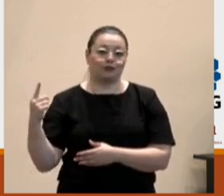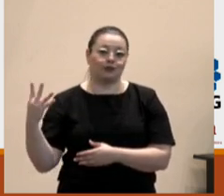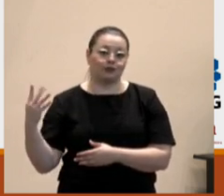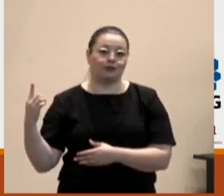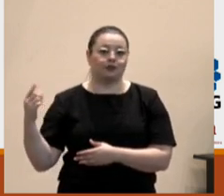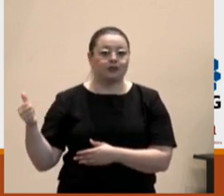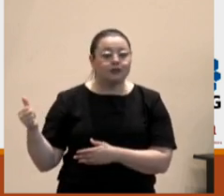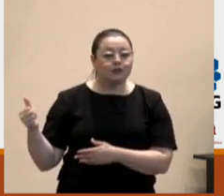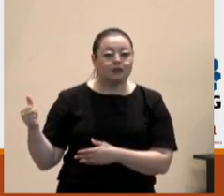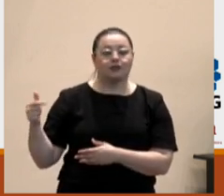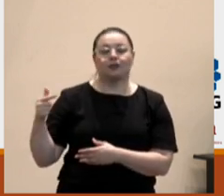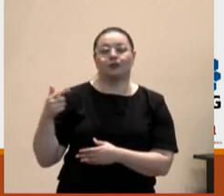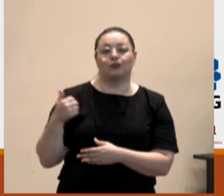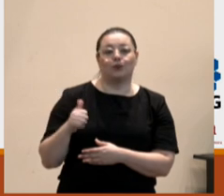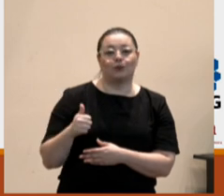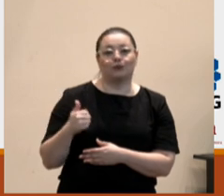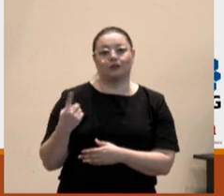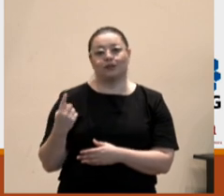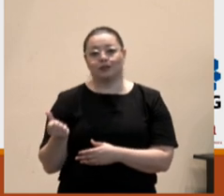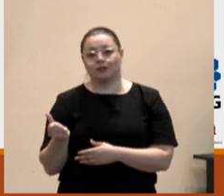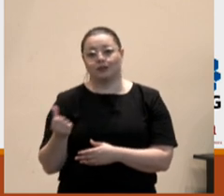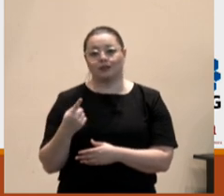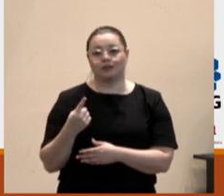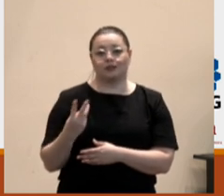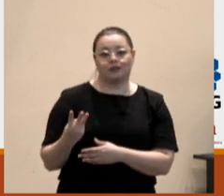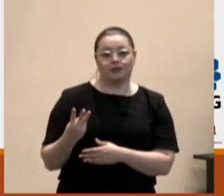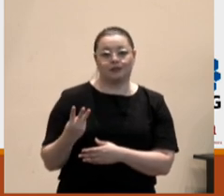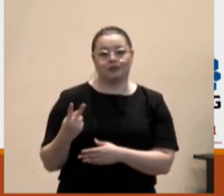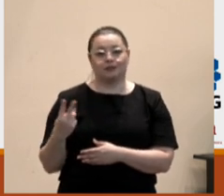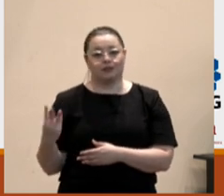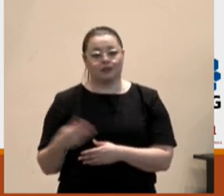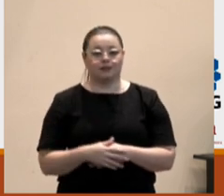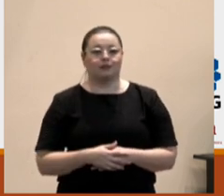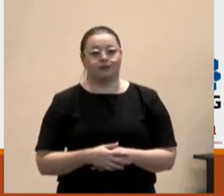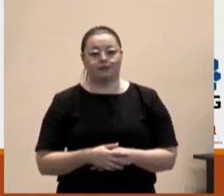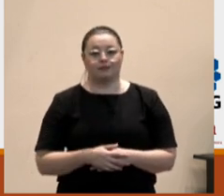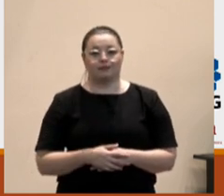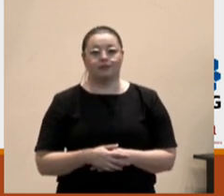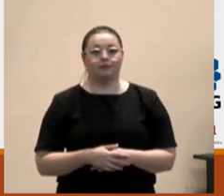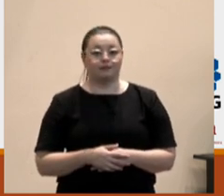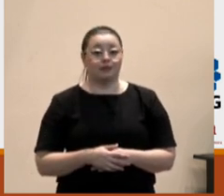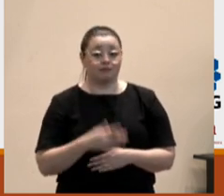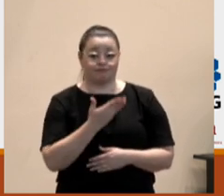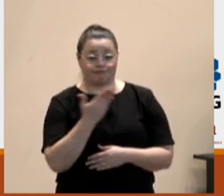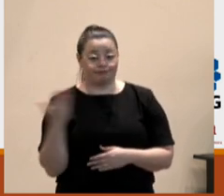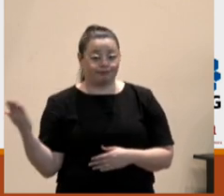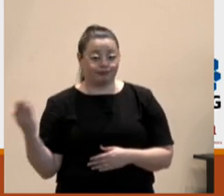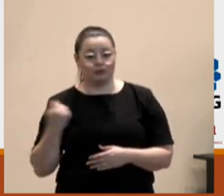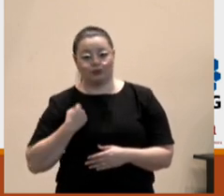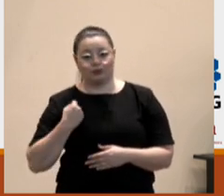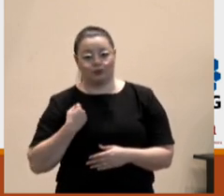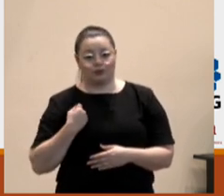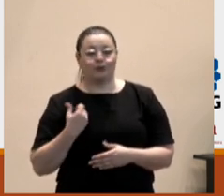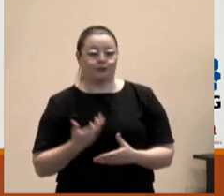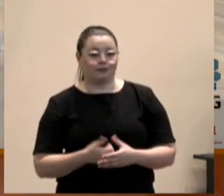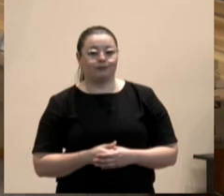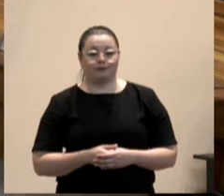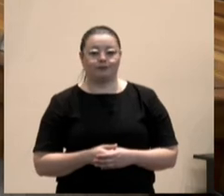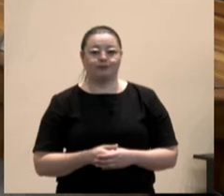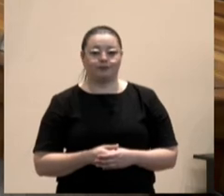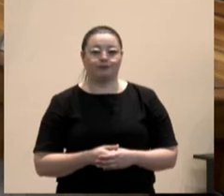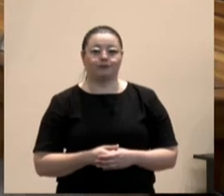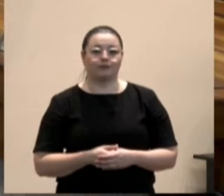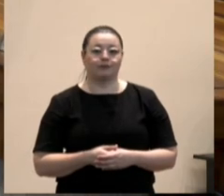16, 11, 13, 11, 13, 21. Então, esses são os números que saem